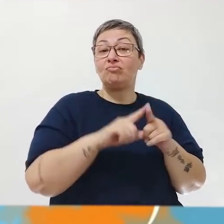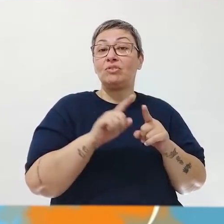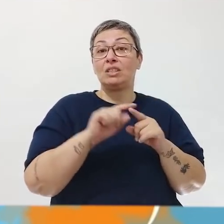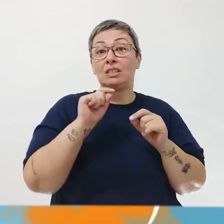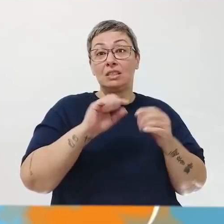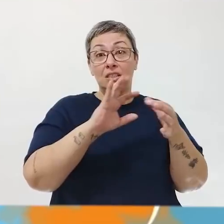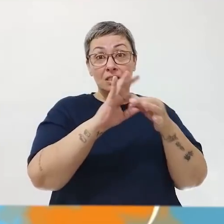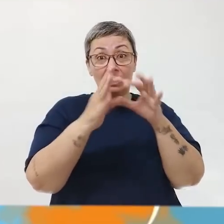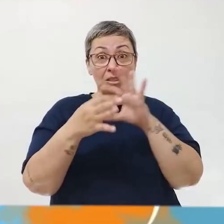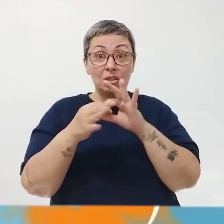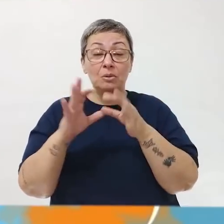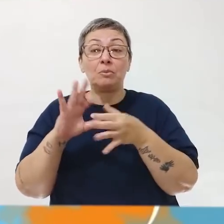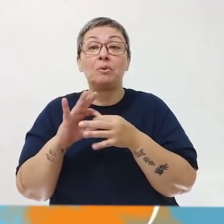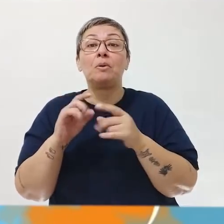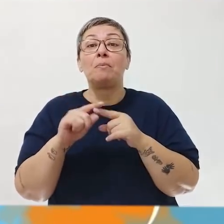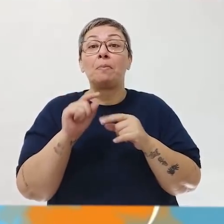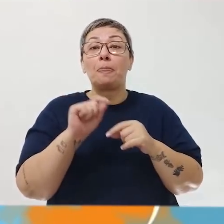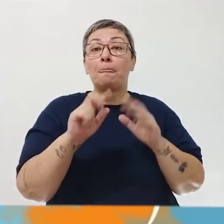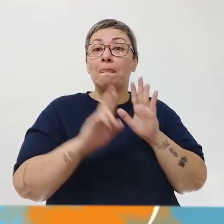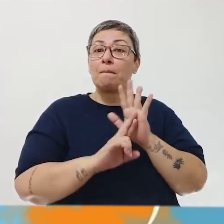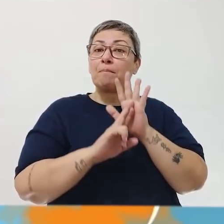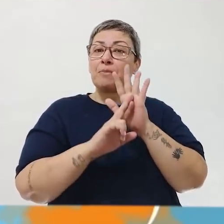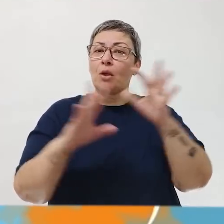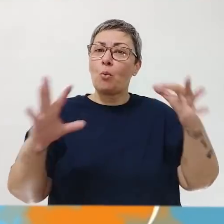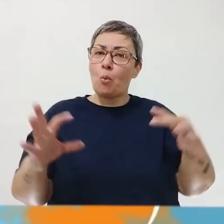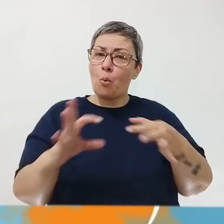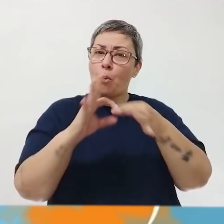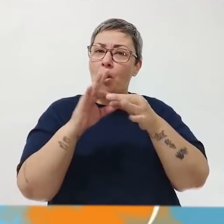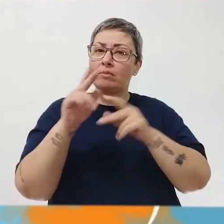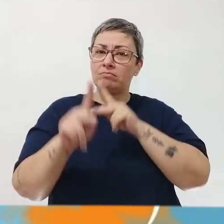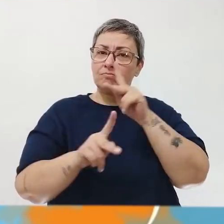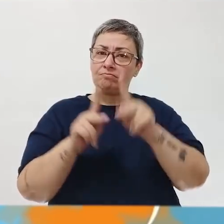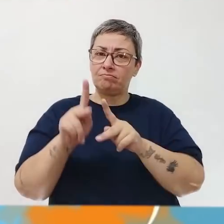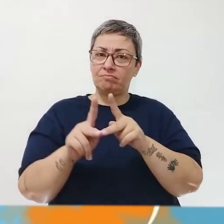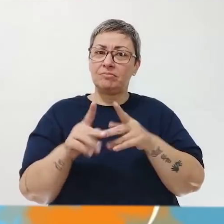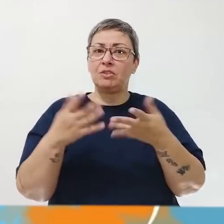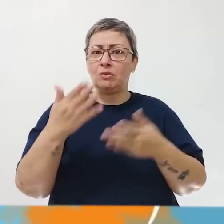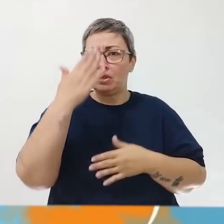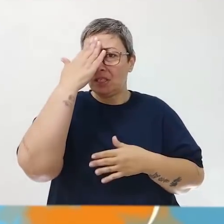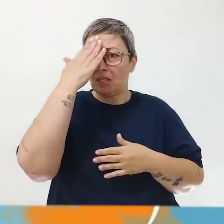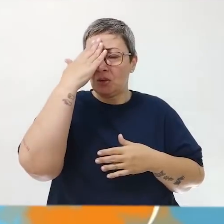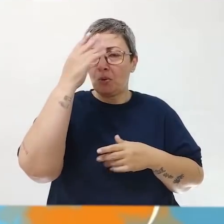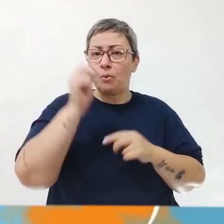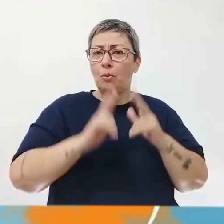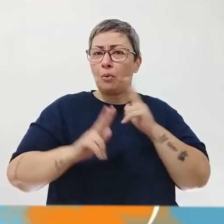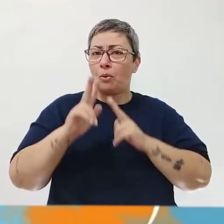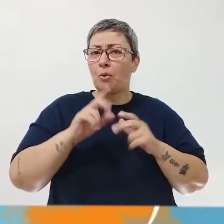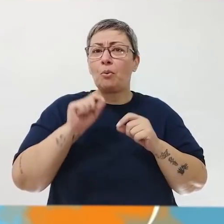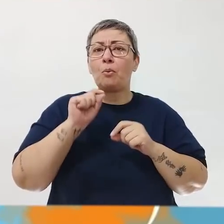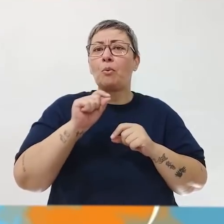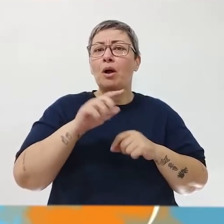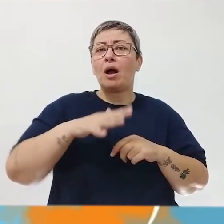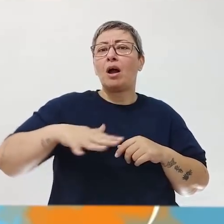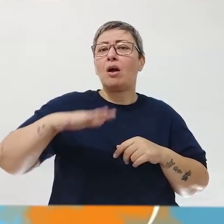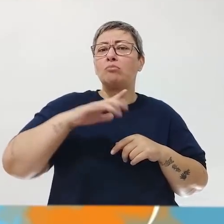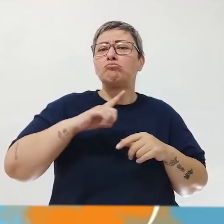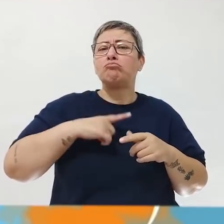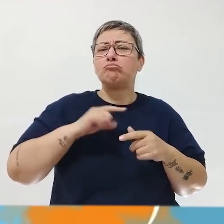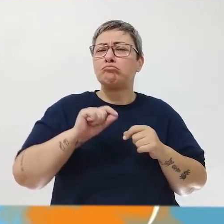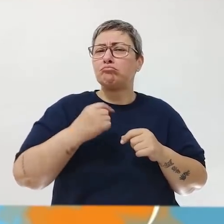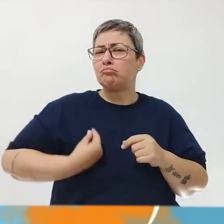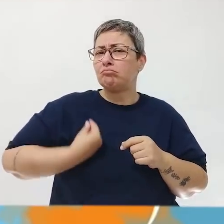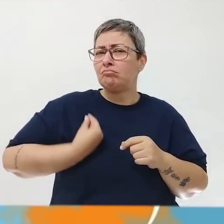E que os arcos estão entrelaçados para representar a união entre os povos. Vocês sabem me dizer qual continente